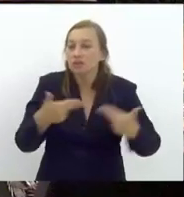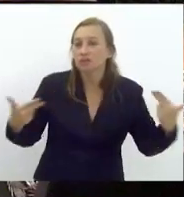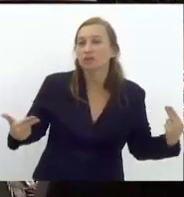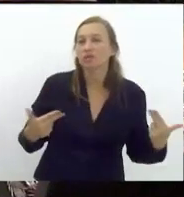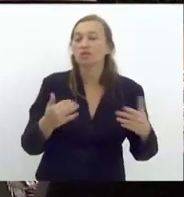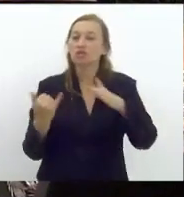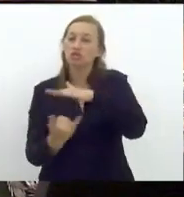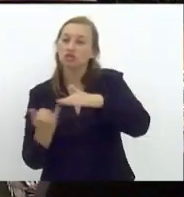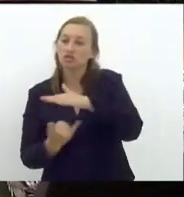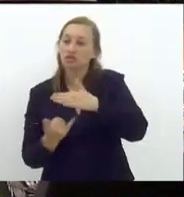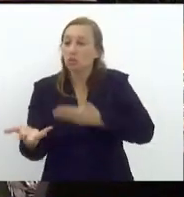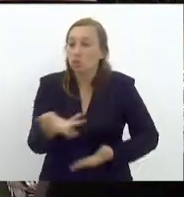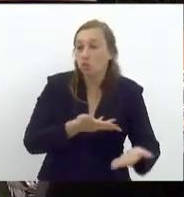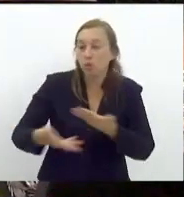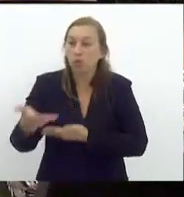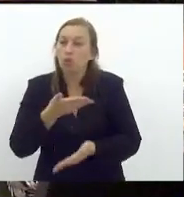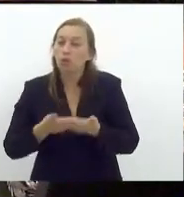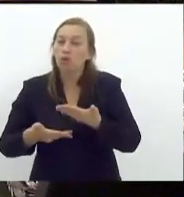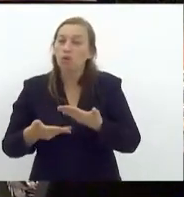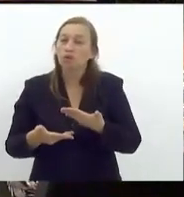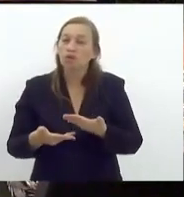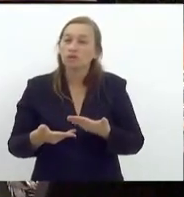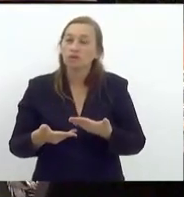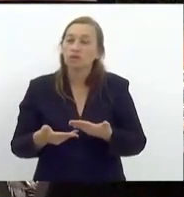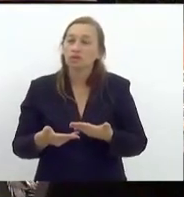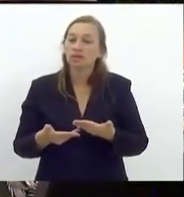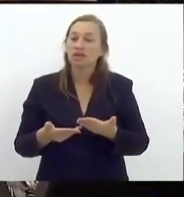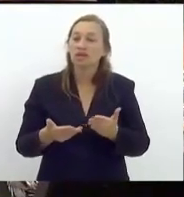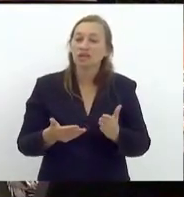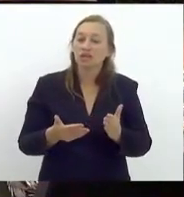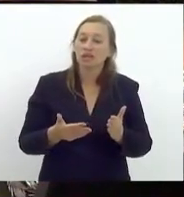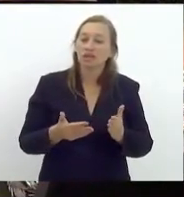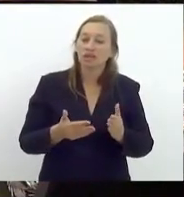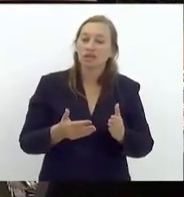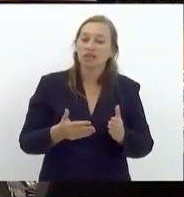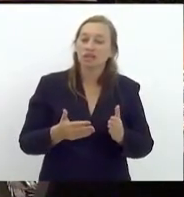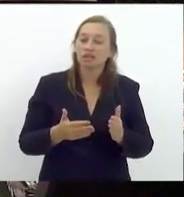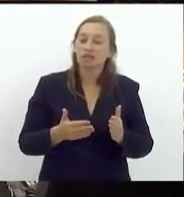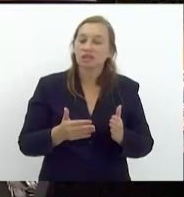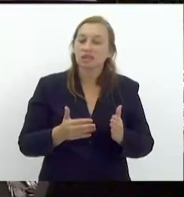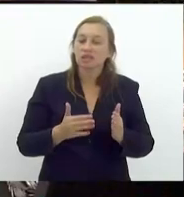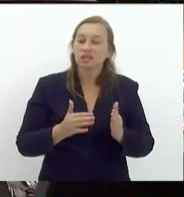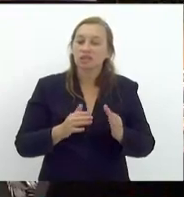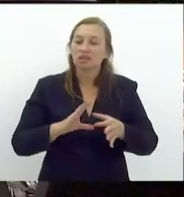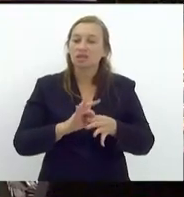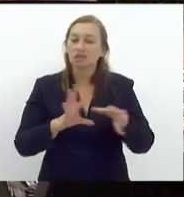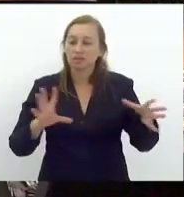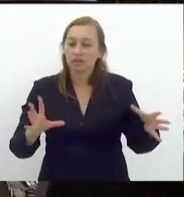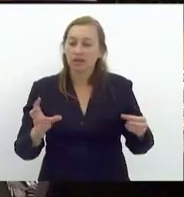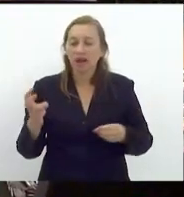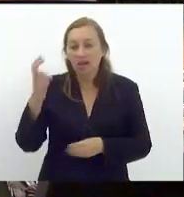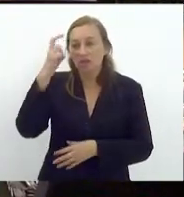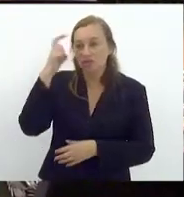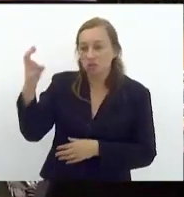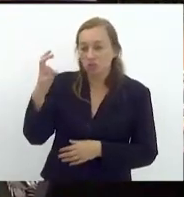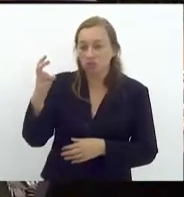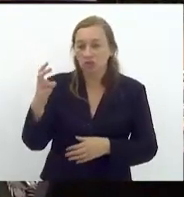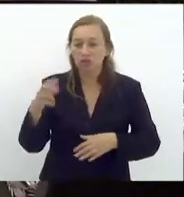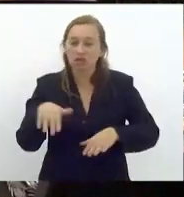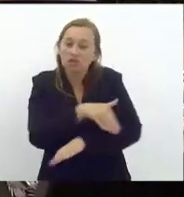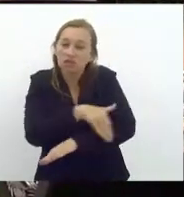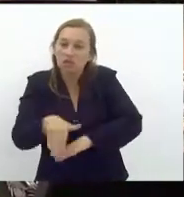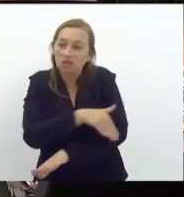diversas instituições buscando desburocratizar as ações e eventos da cultura hip hop nas vias públicas